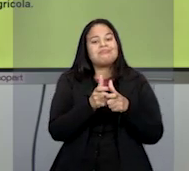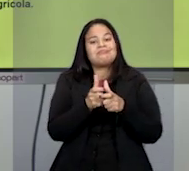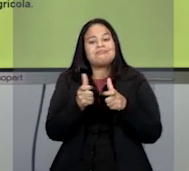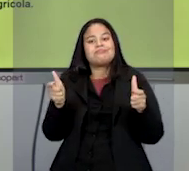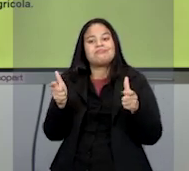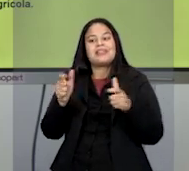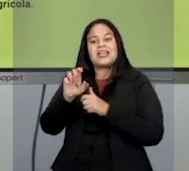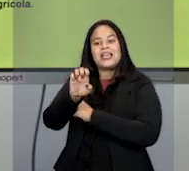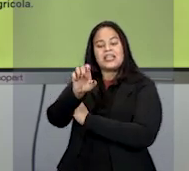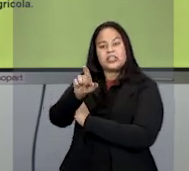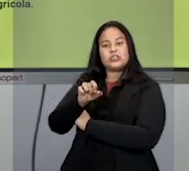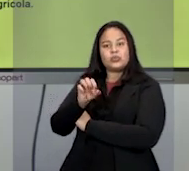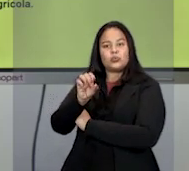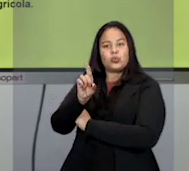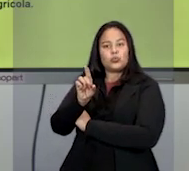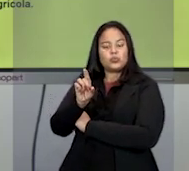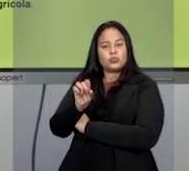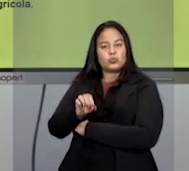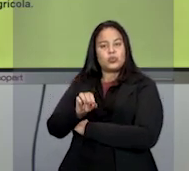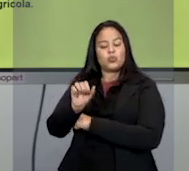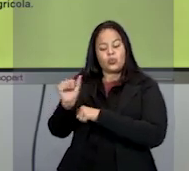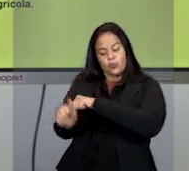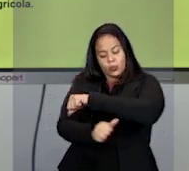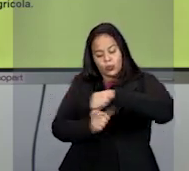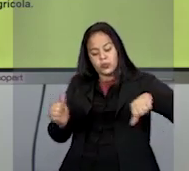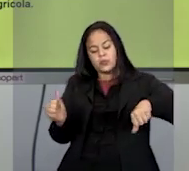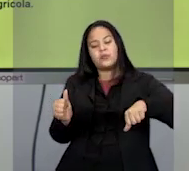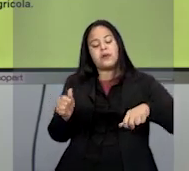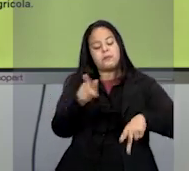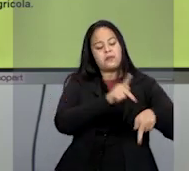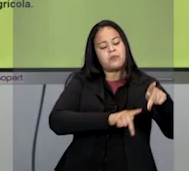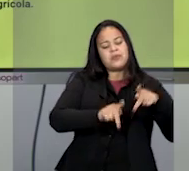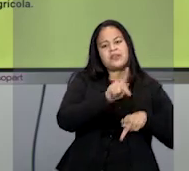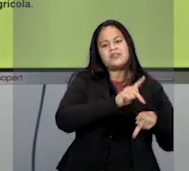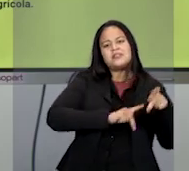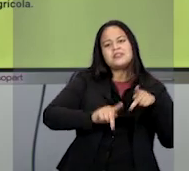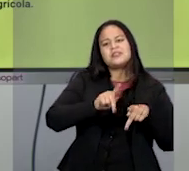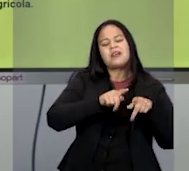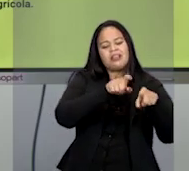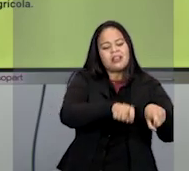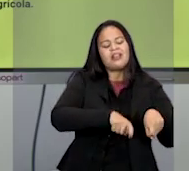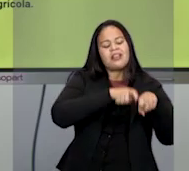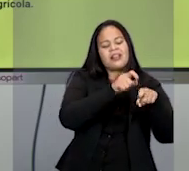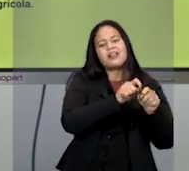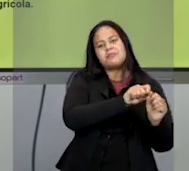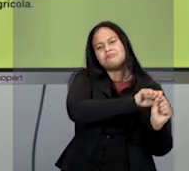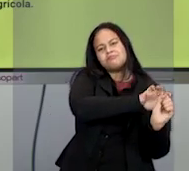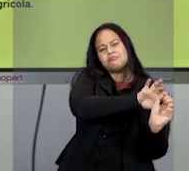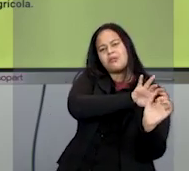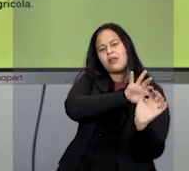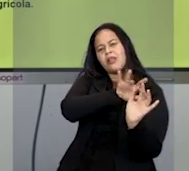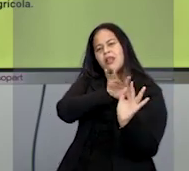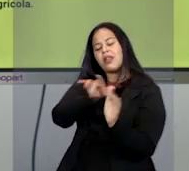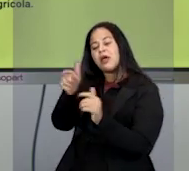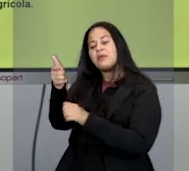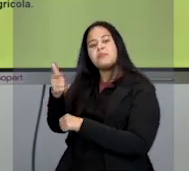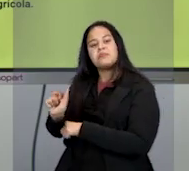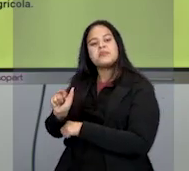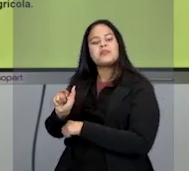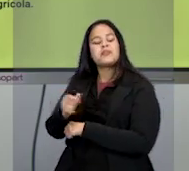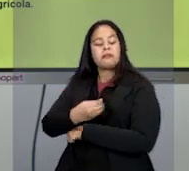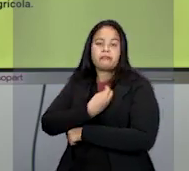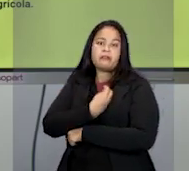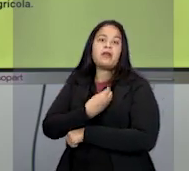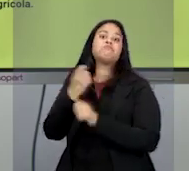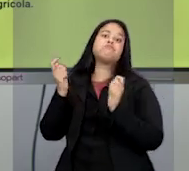êxodo rural. Essa migração, né, essa população vai sair do campo, porque lá automaticamente ela vai precisar de sobreviver,